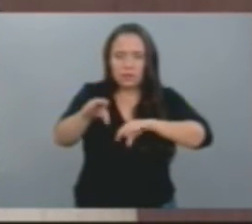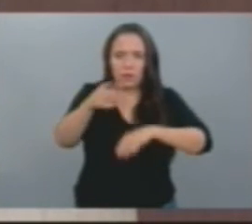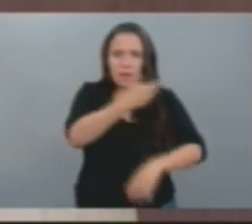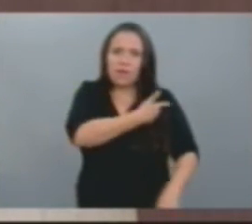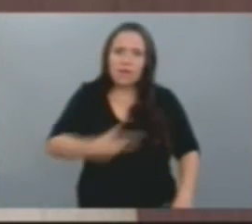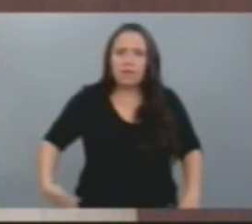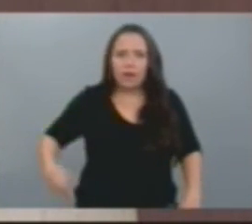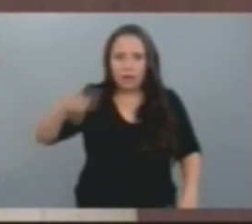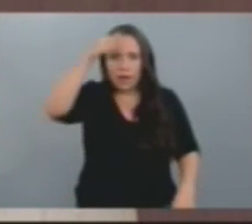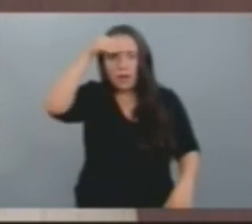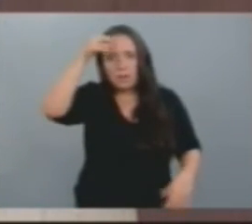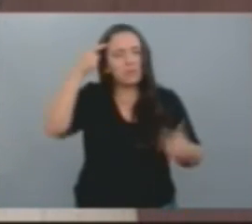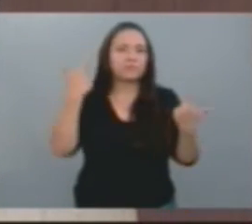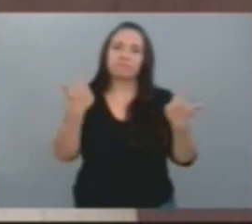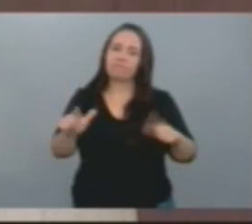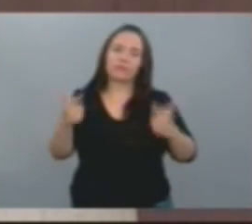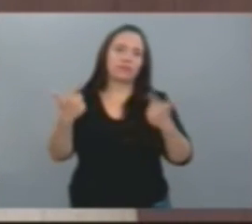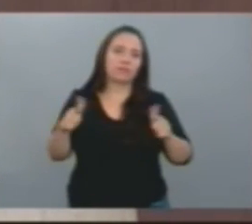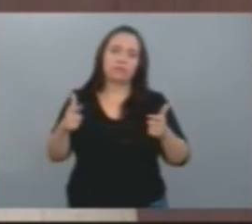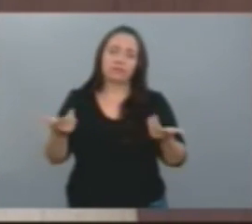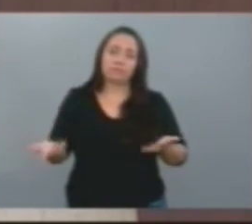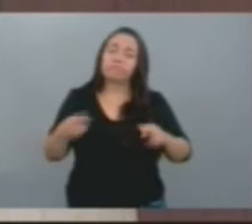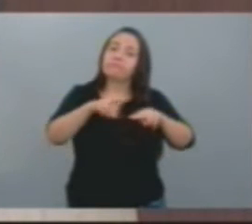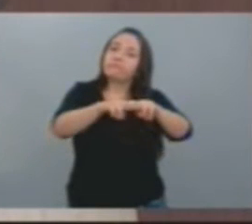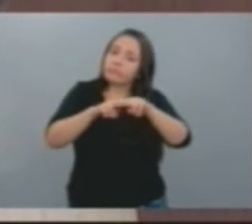mesmo que nós